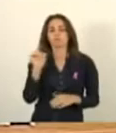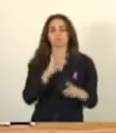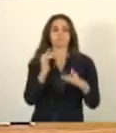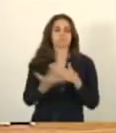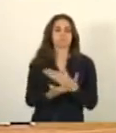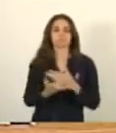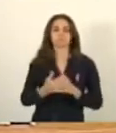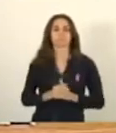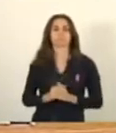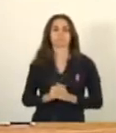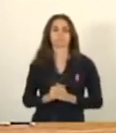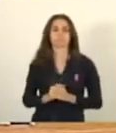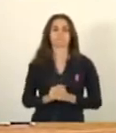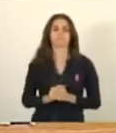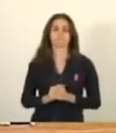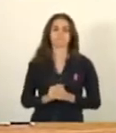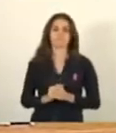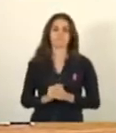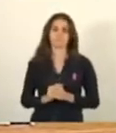casa.